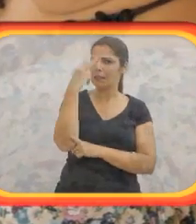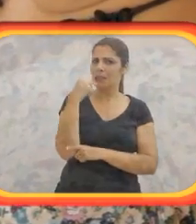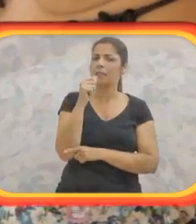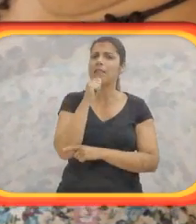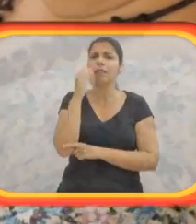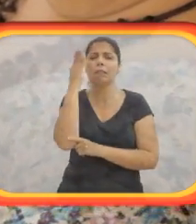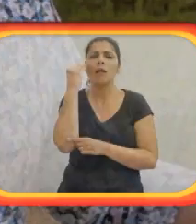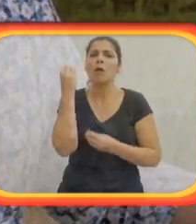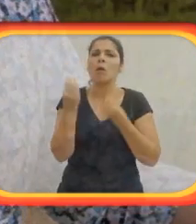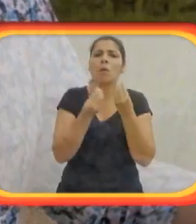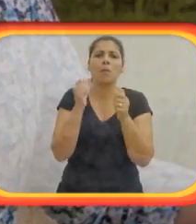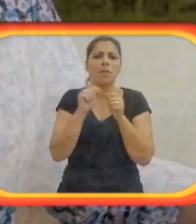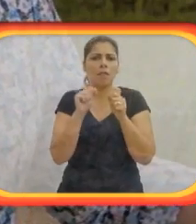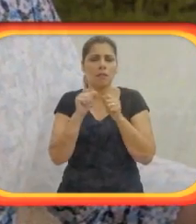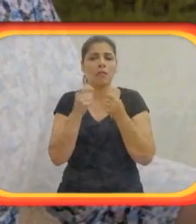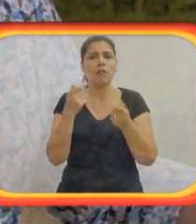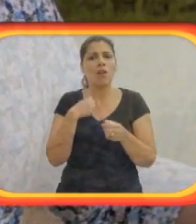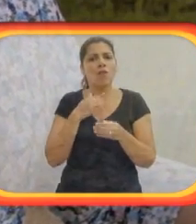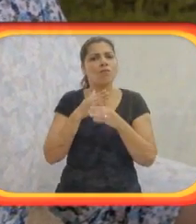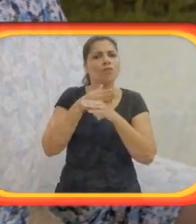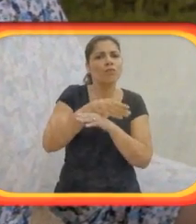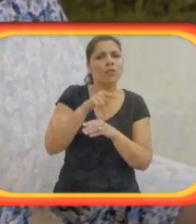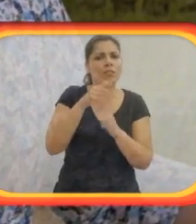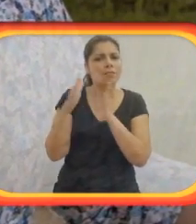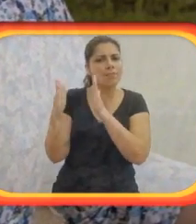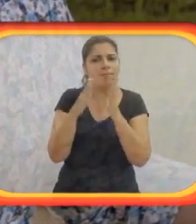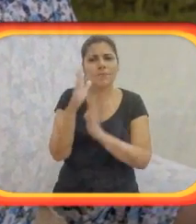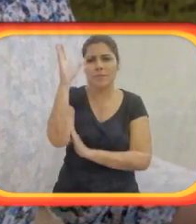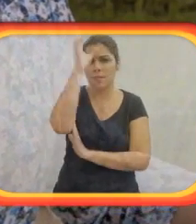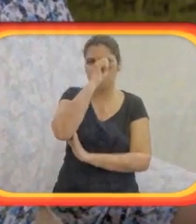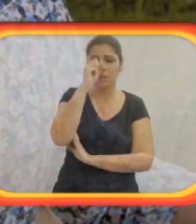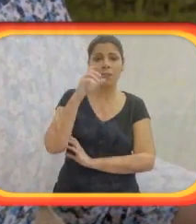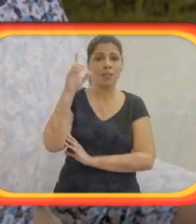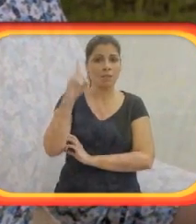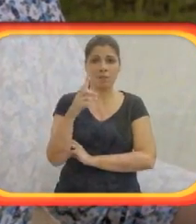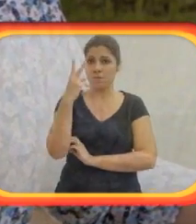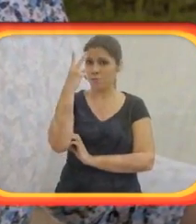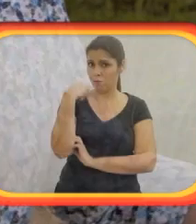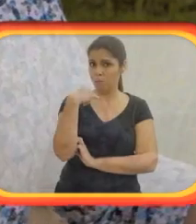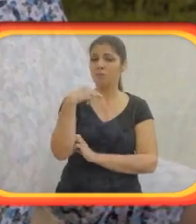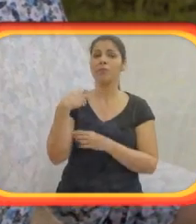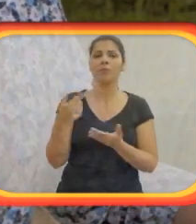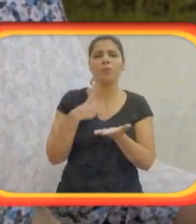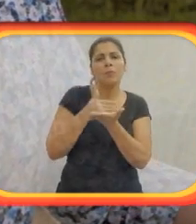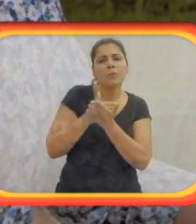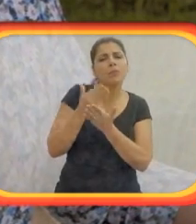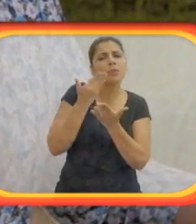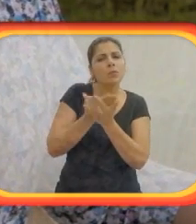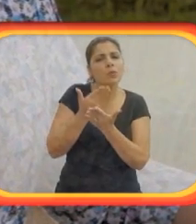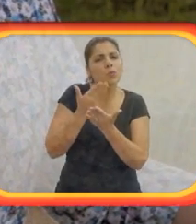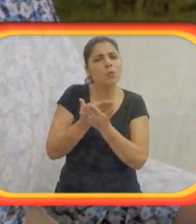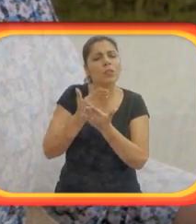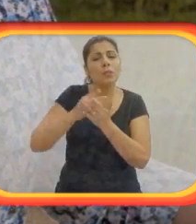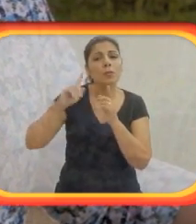córnea, a preocupação de ficar com uma criança cega sem saber o que fazer, eu entro